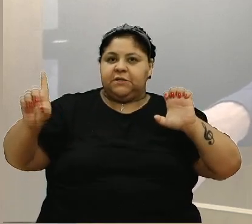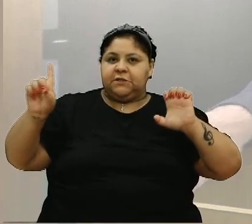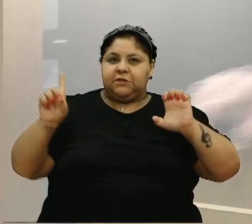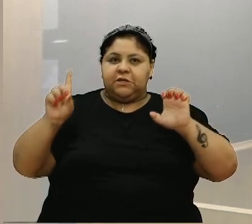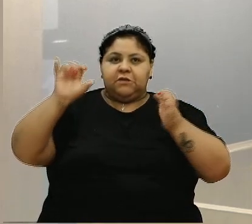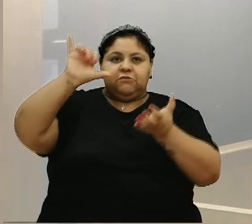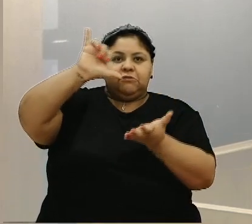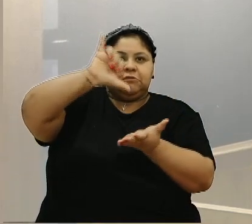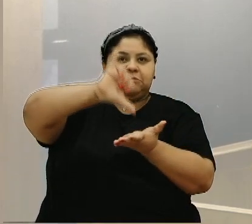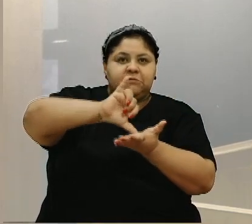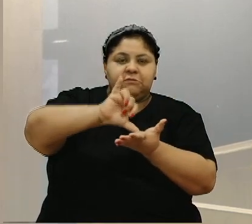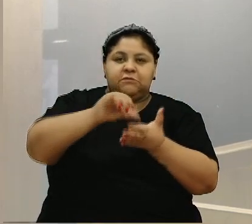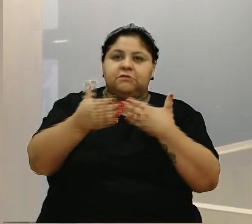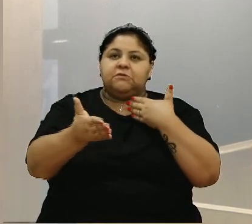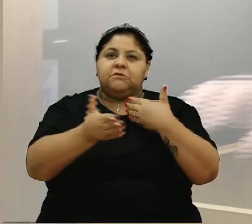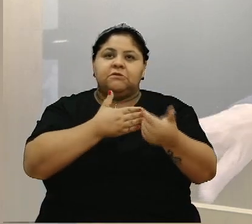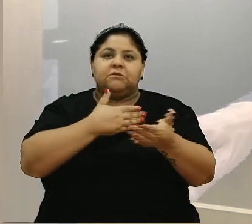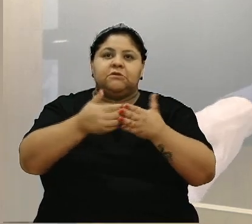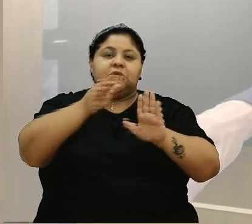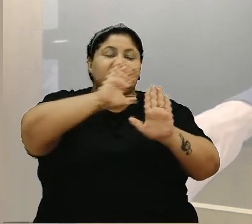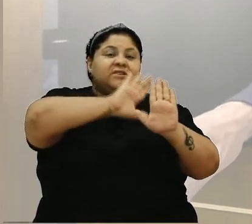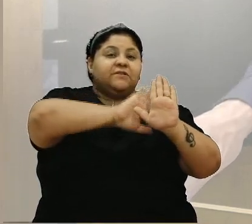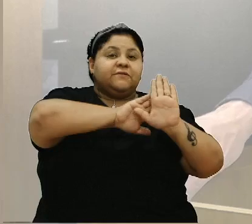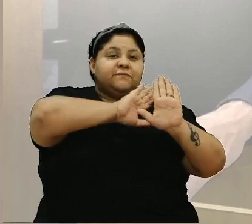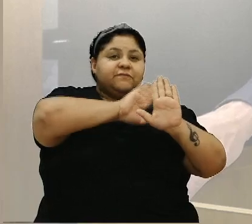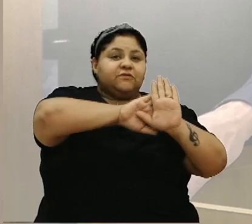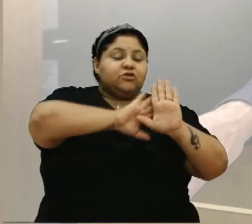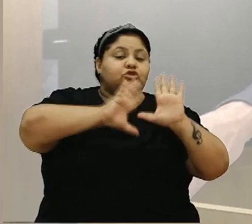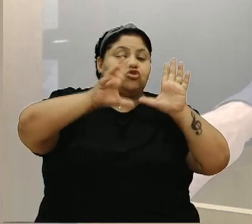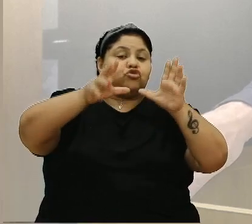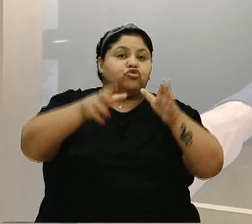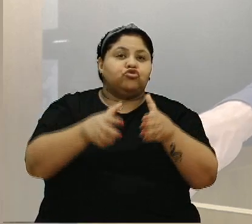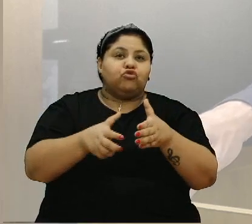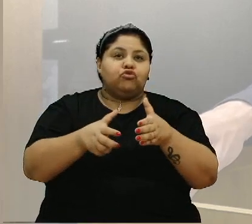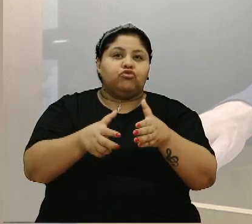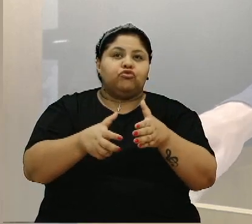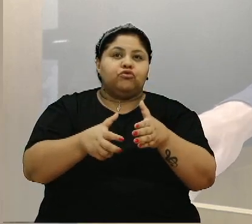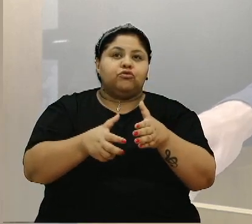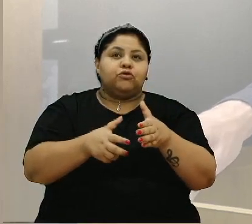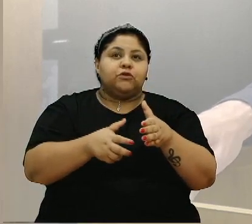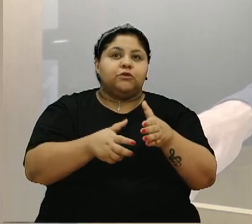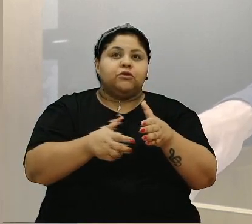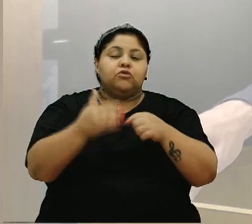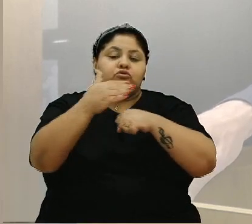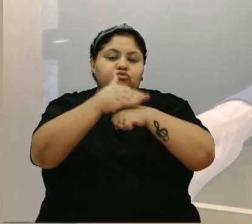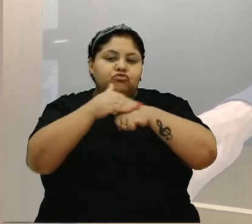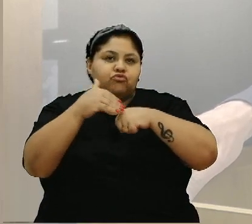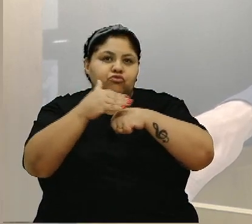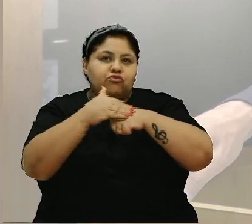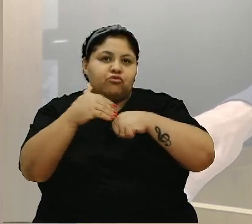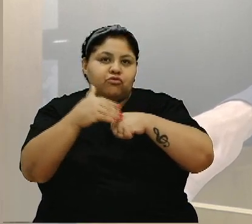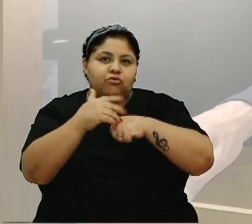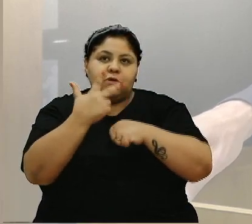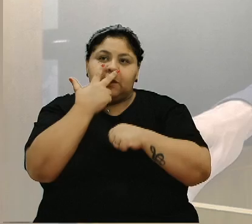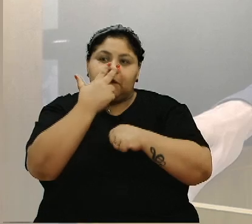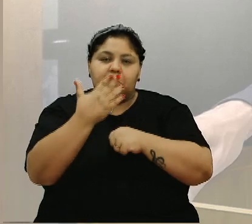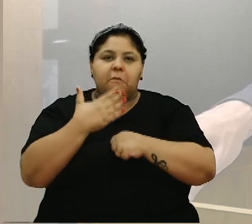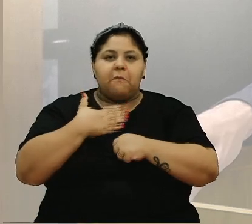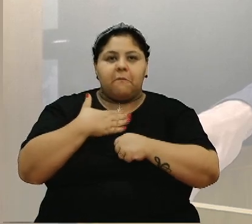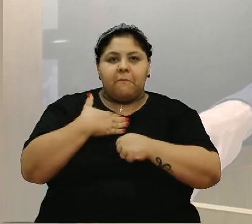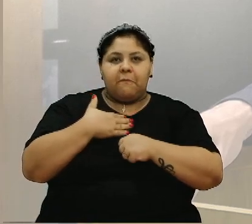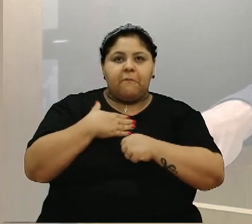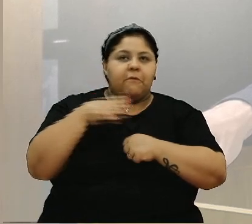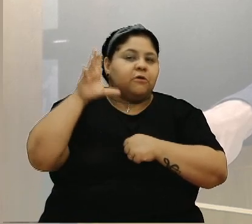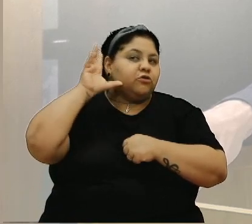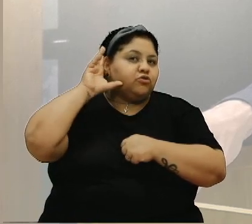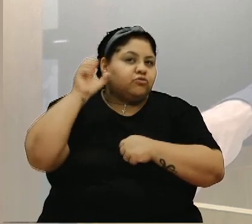centro. Independente da ideologia, todos me trataram muito bem, com carinho, como eu tratei eles,